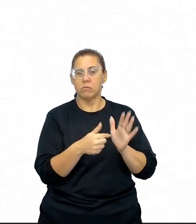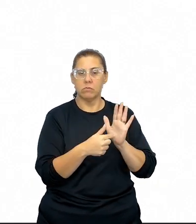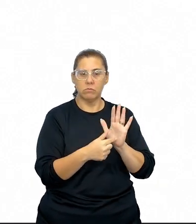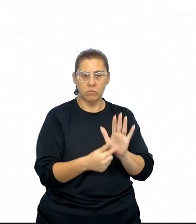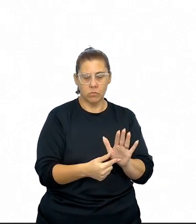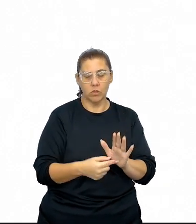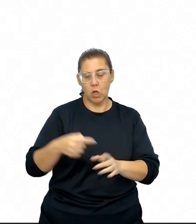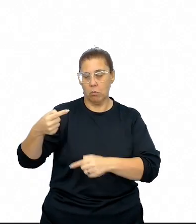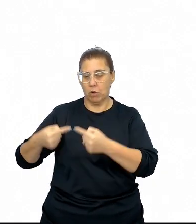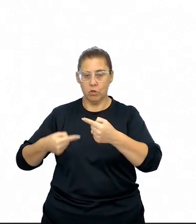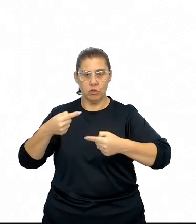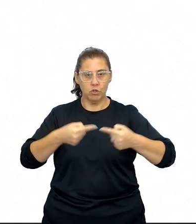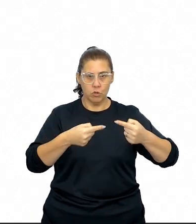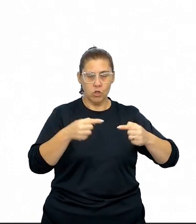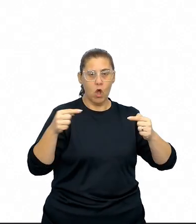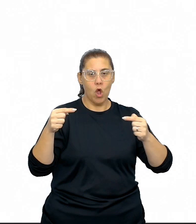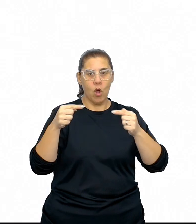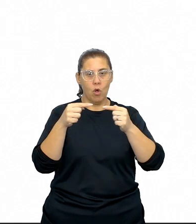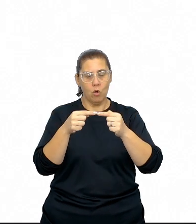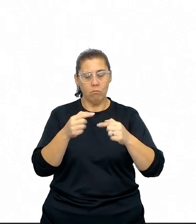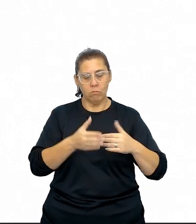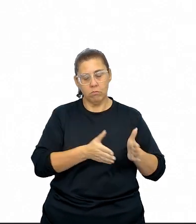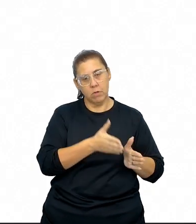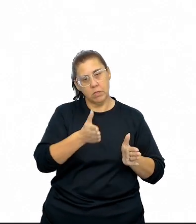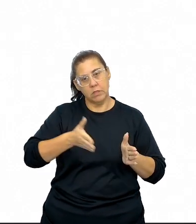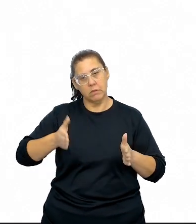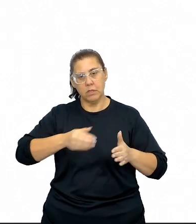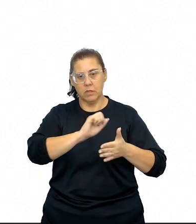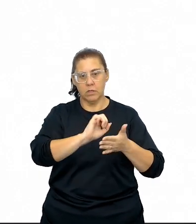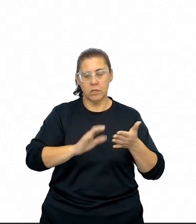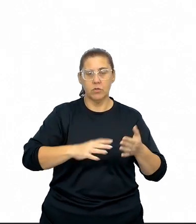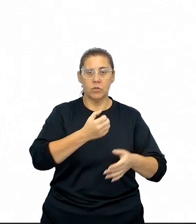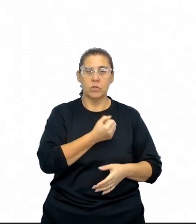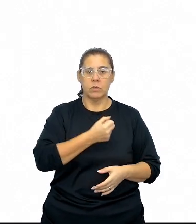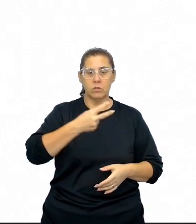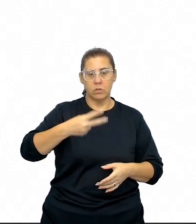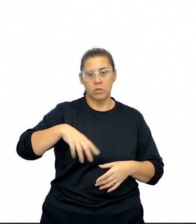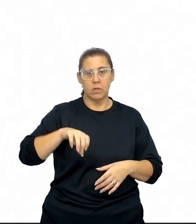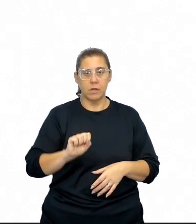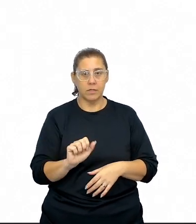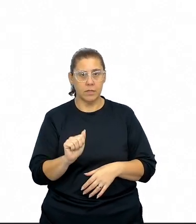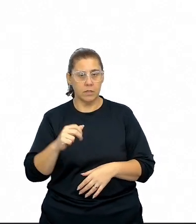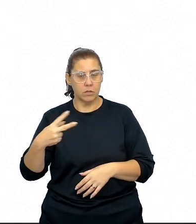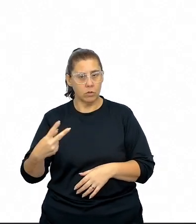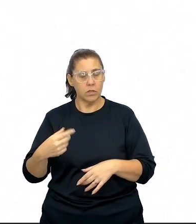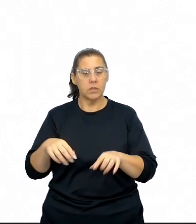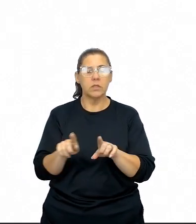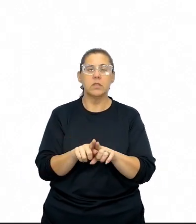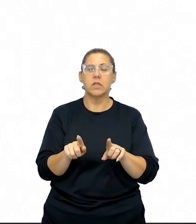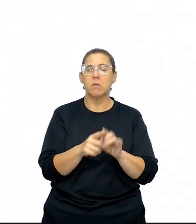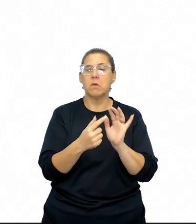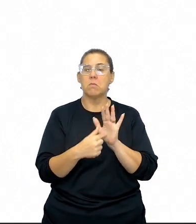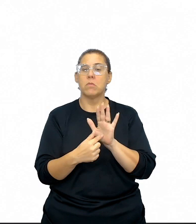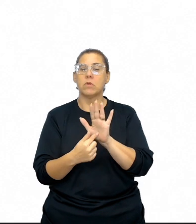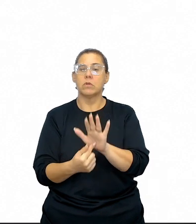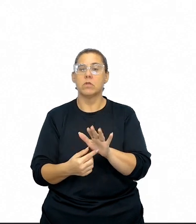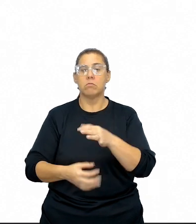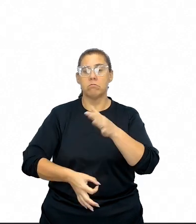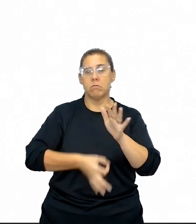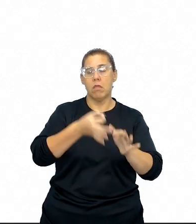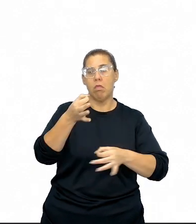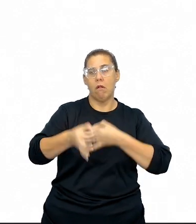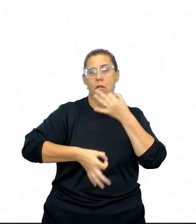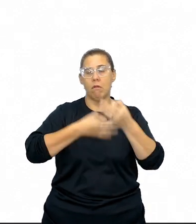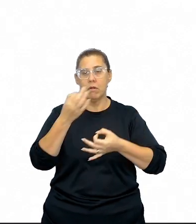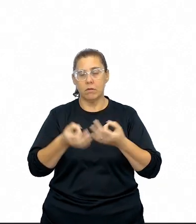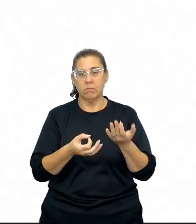as discussões relacionadas à sequência de atividades 2, né, a SA2, e também apresentaremos aí sugestões para